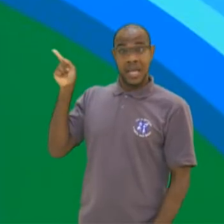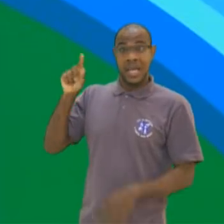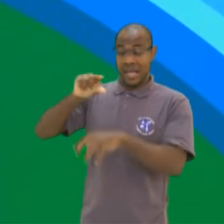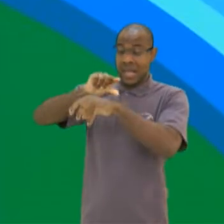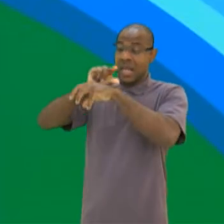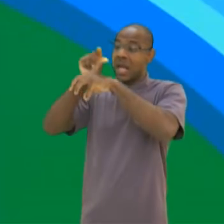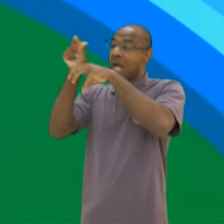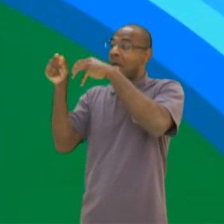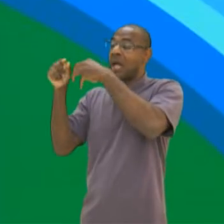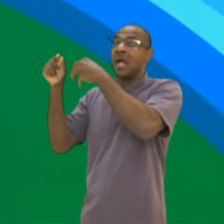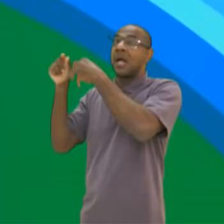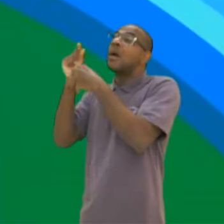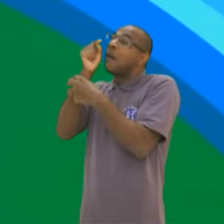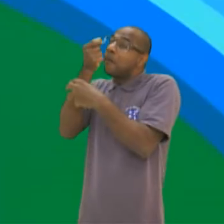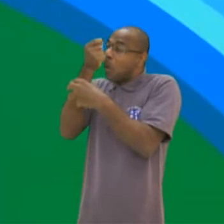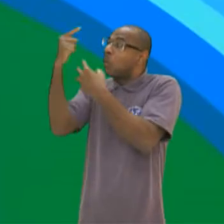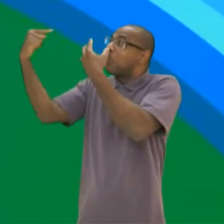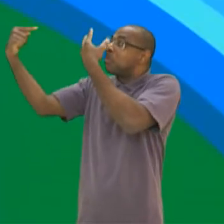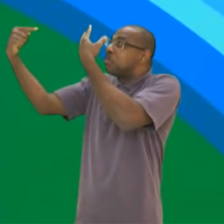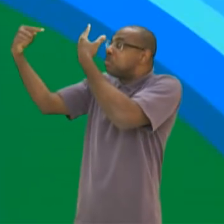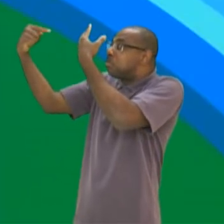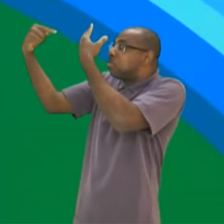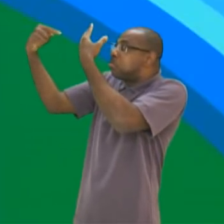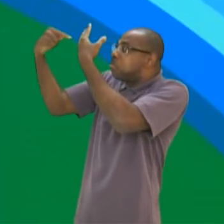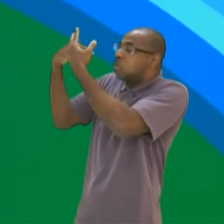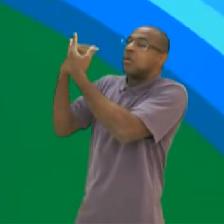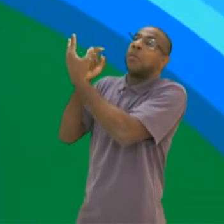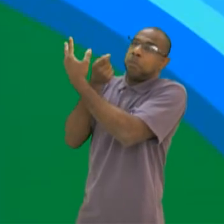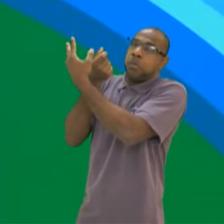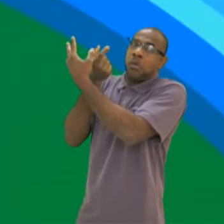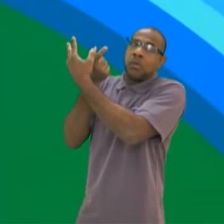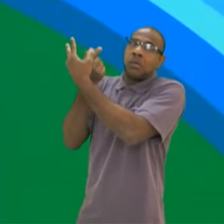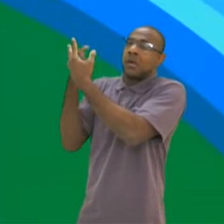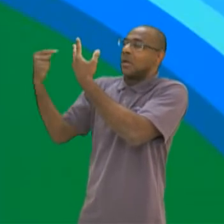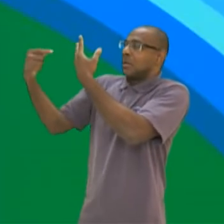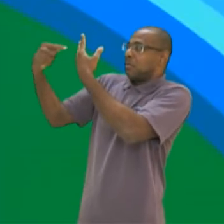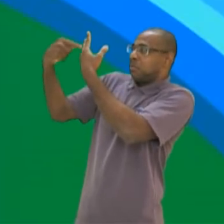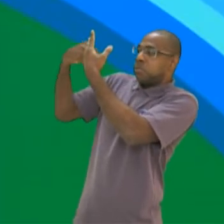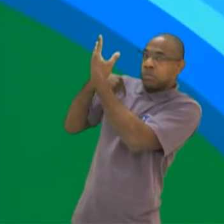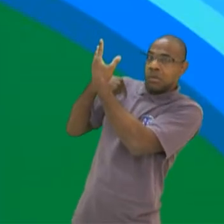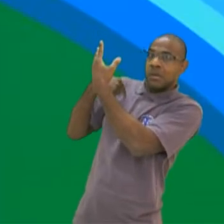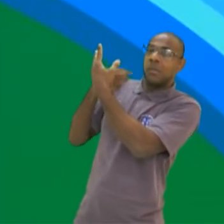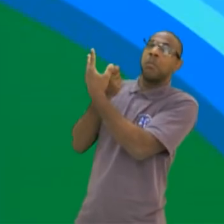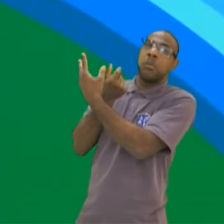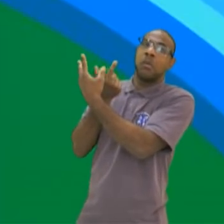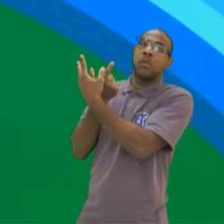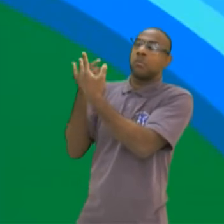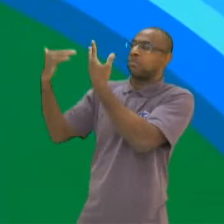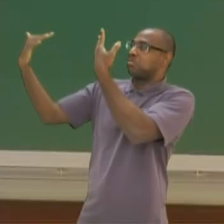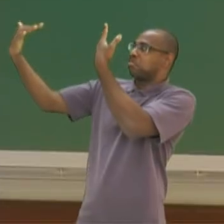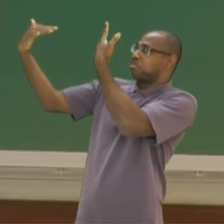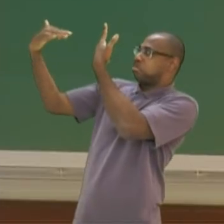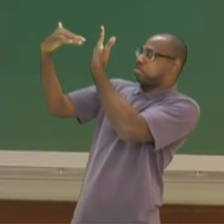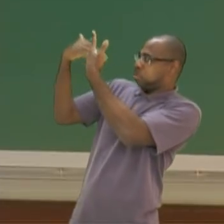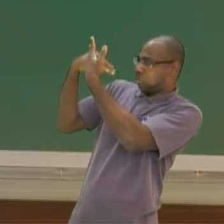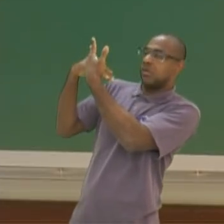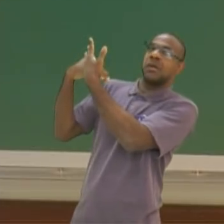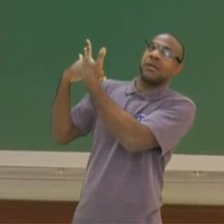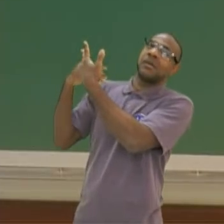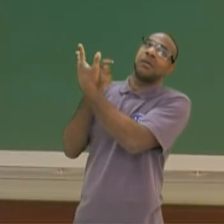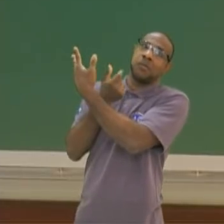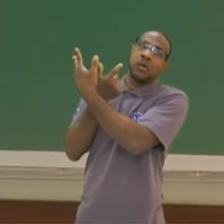deixa passar uma parcela desses raios e chega até sobre nós. Porém, com